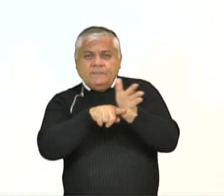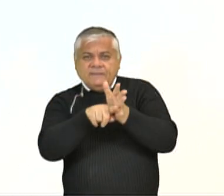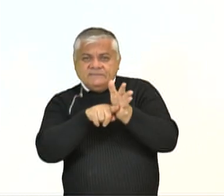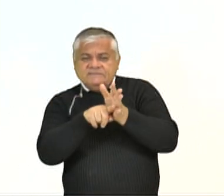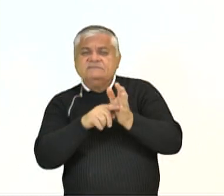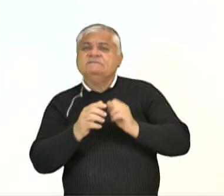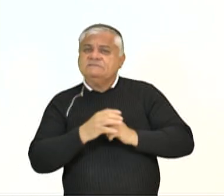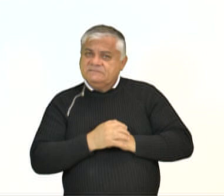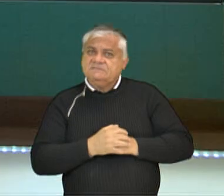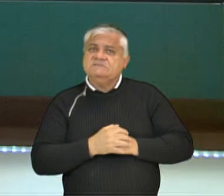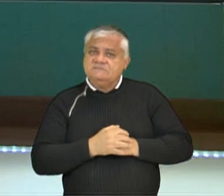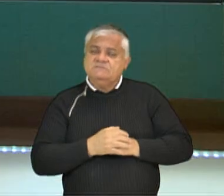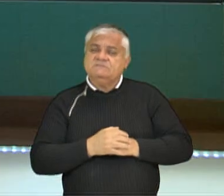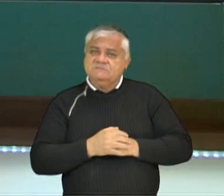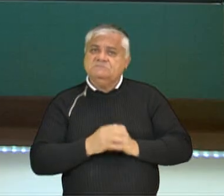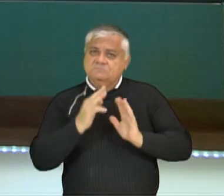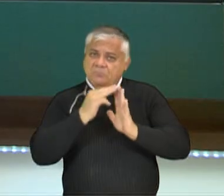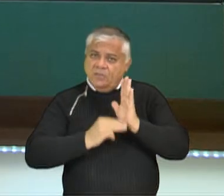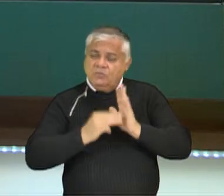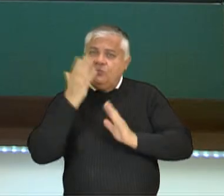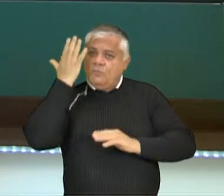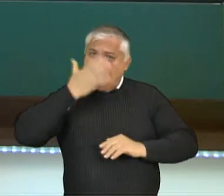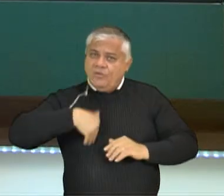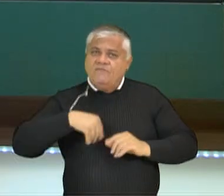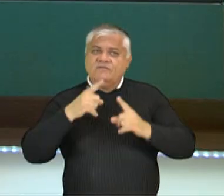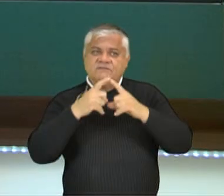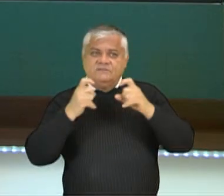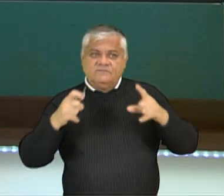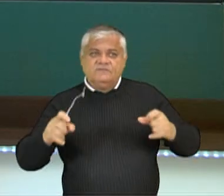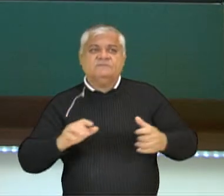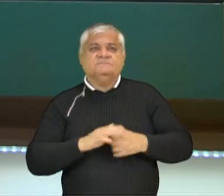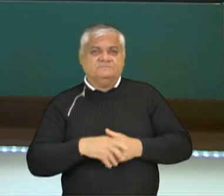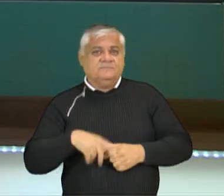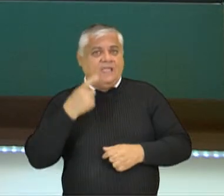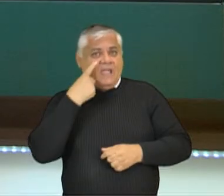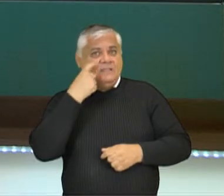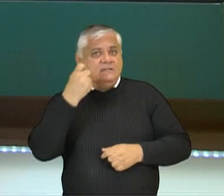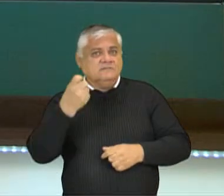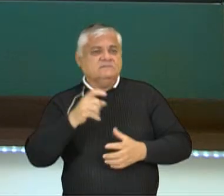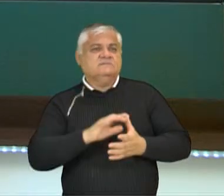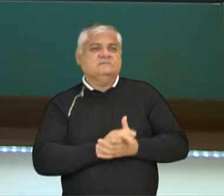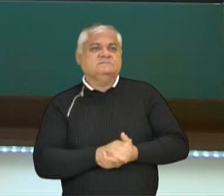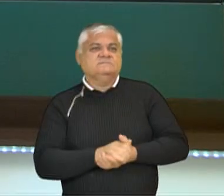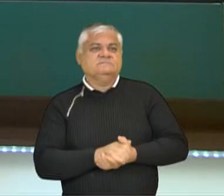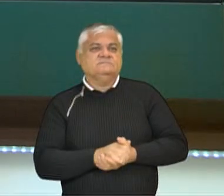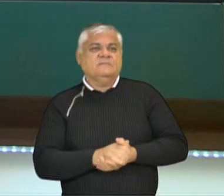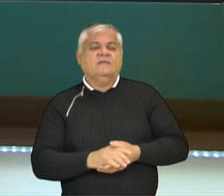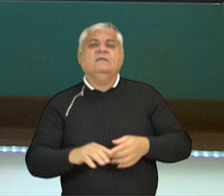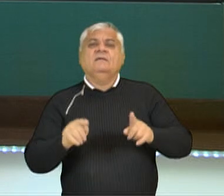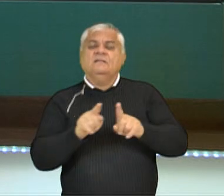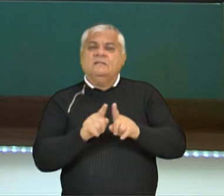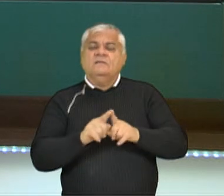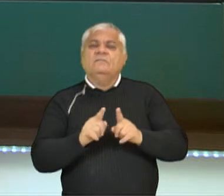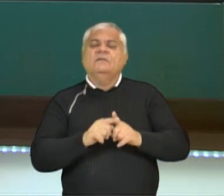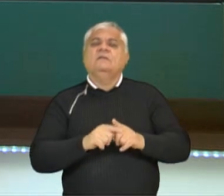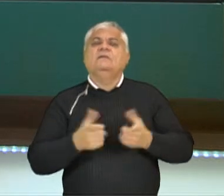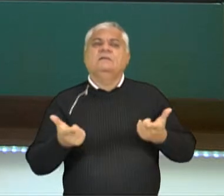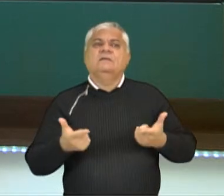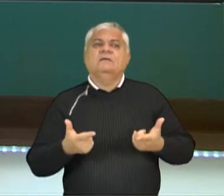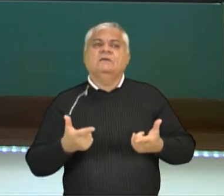pesquisas com métodos comprovados cientificamente, tá? Bem interessante esse jornal da USP. E eu trouxe para vocês